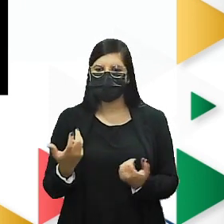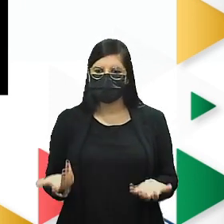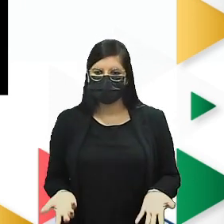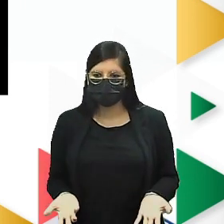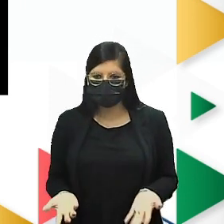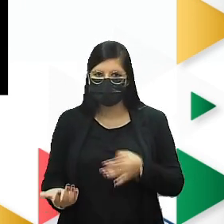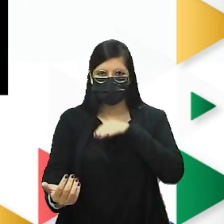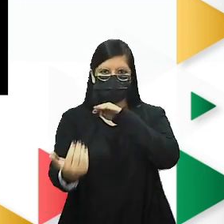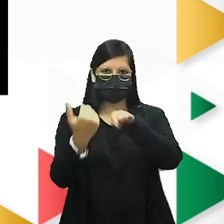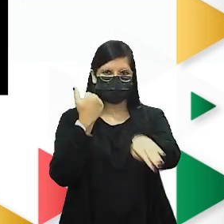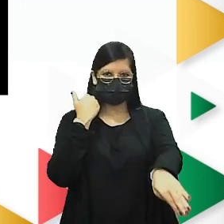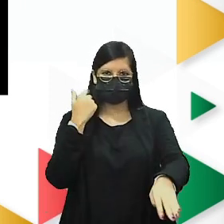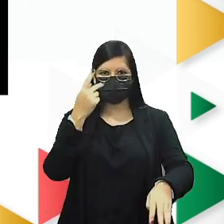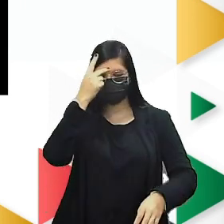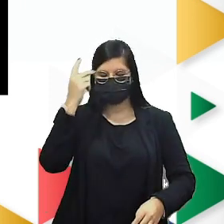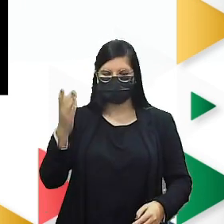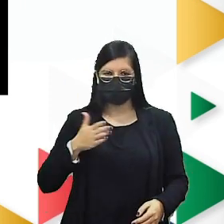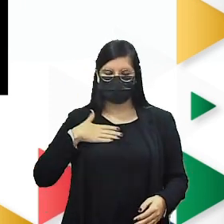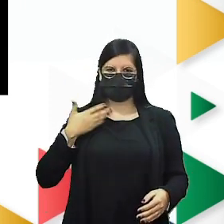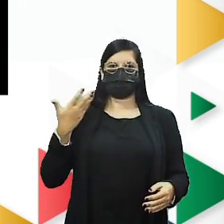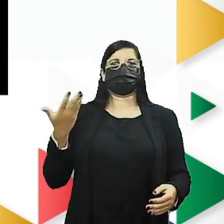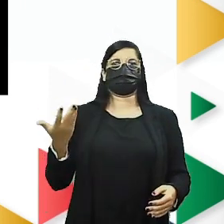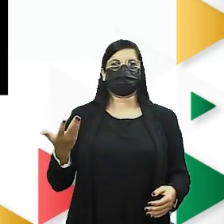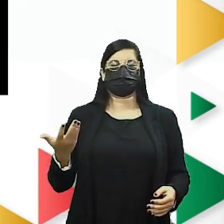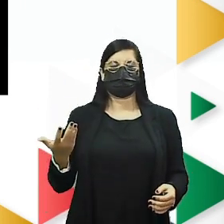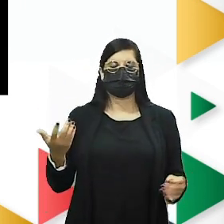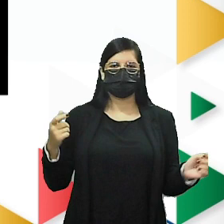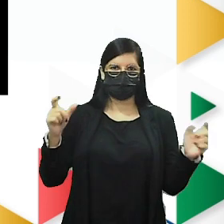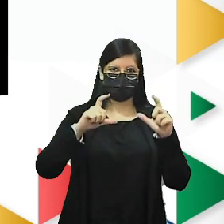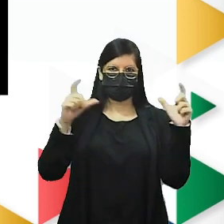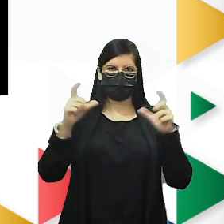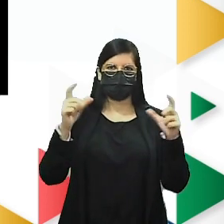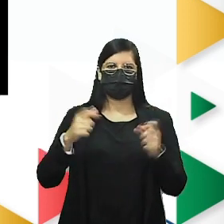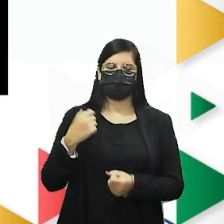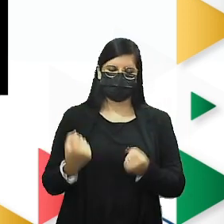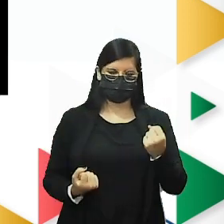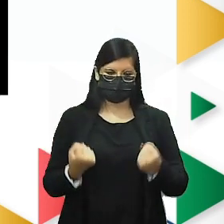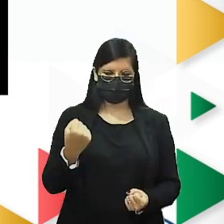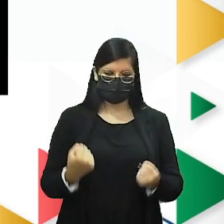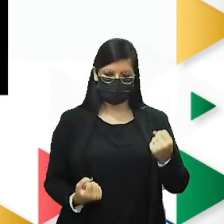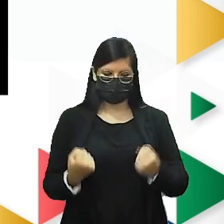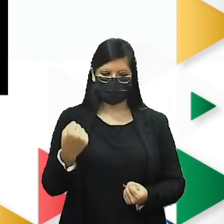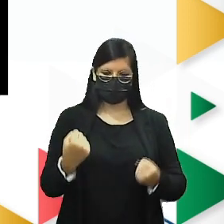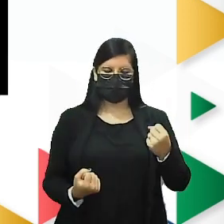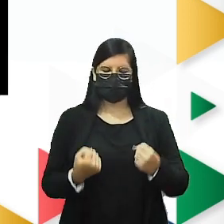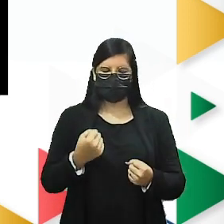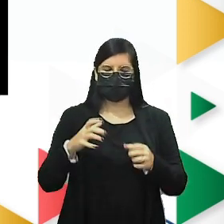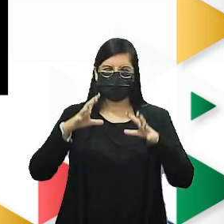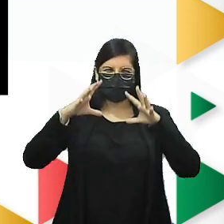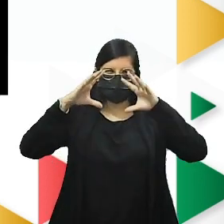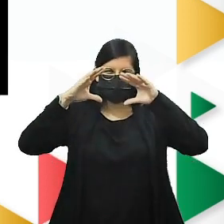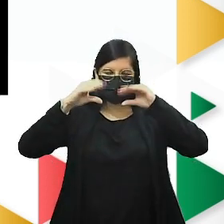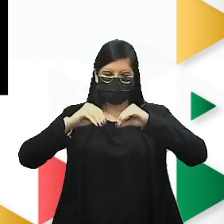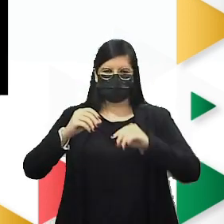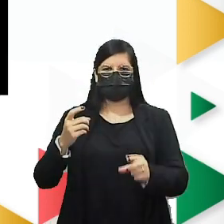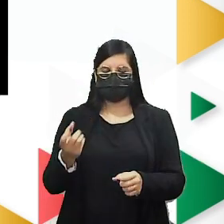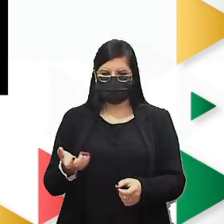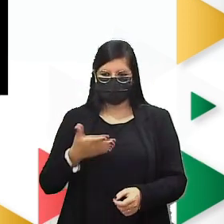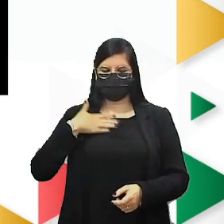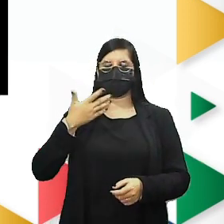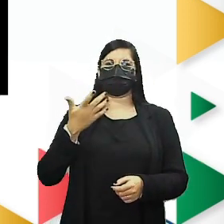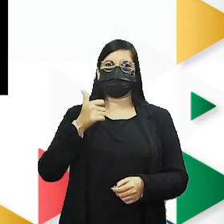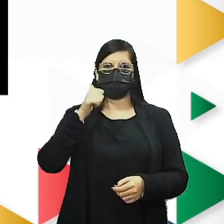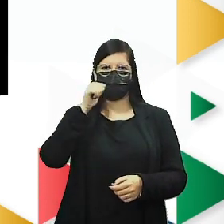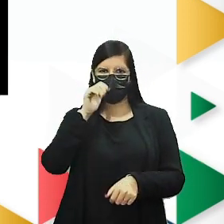vamos combinar que isso assusta, né? Você tá na estrada, dirigindo, no escuro, de repente vê uma mulher toda de branco, do nada, você vai pensar o